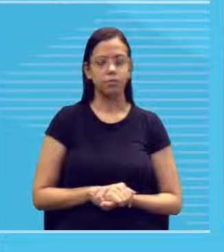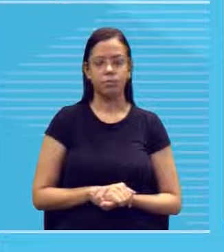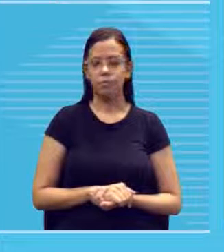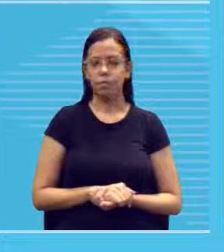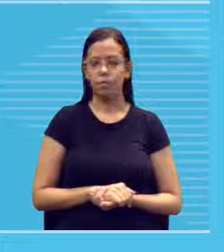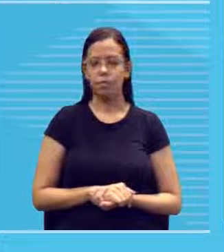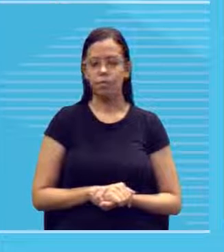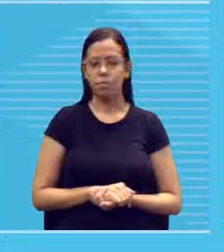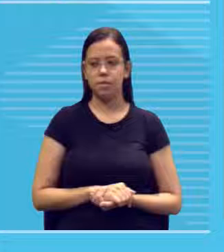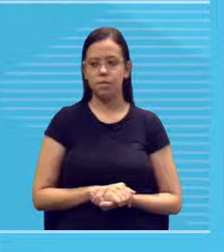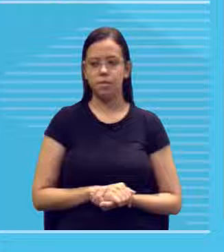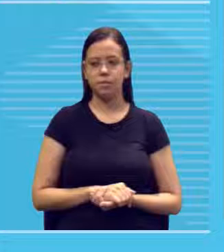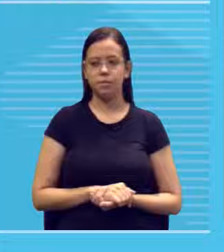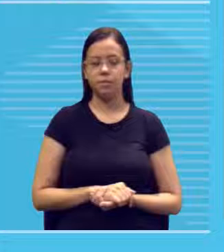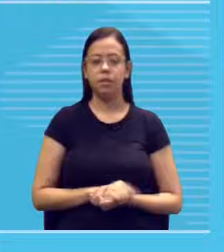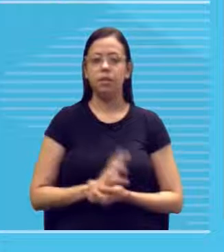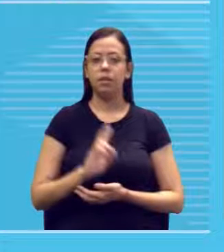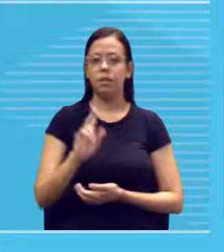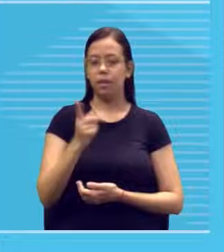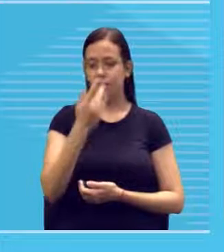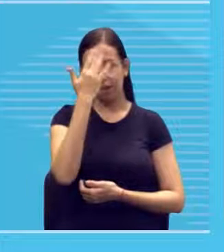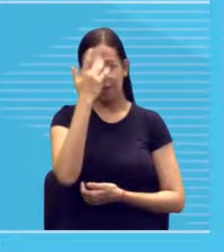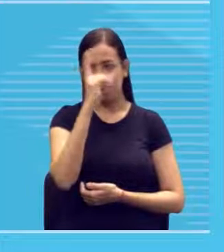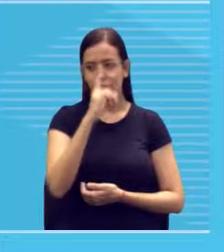h eu não sei